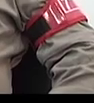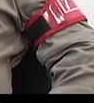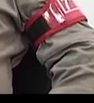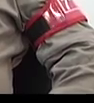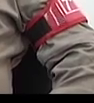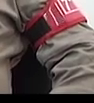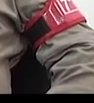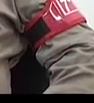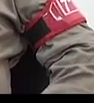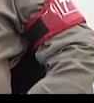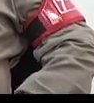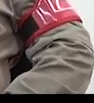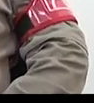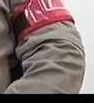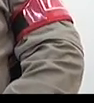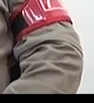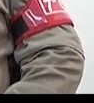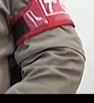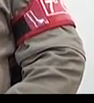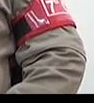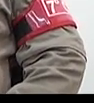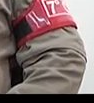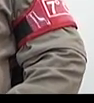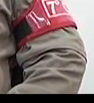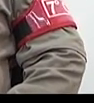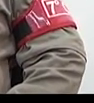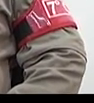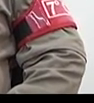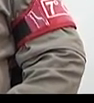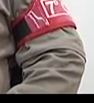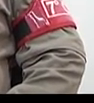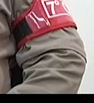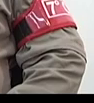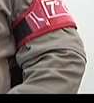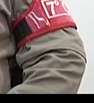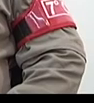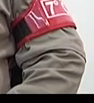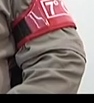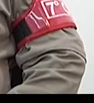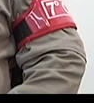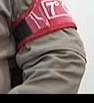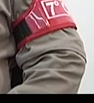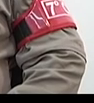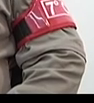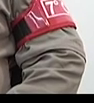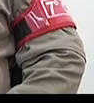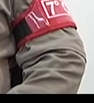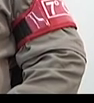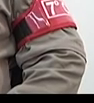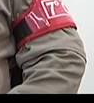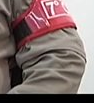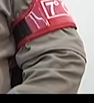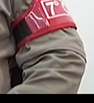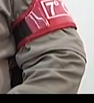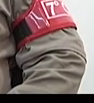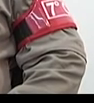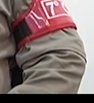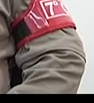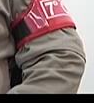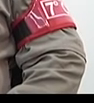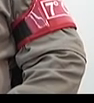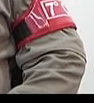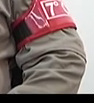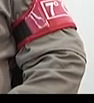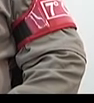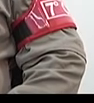Ao nos depararmos com um acidente de trânsito, é importante a primeira ação é nos cuidar para não